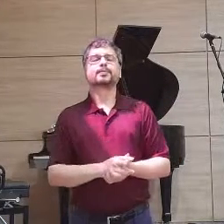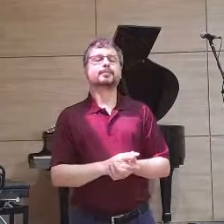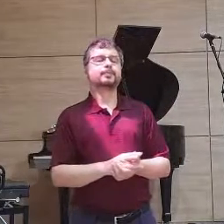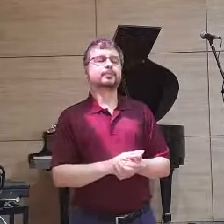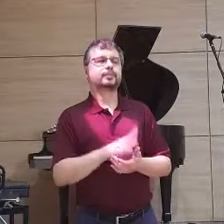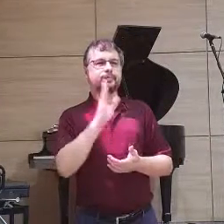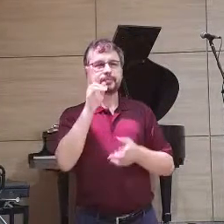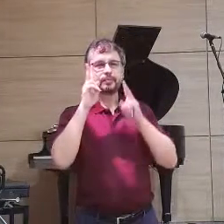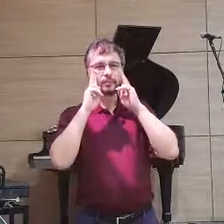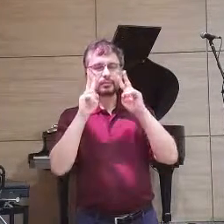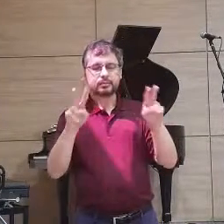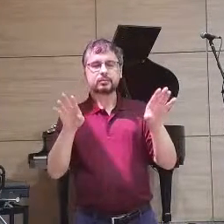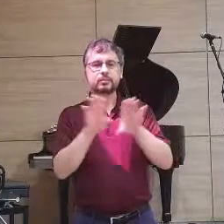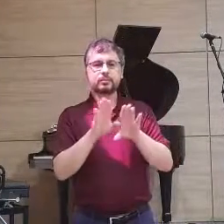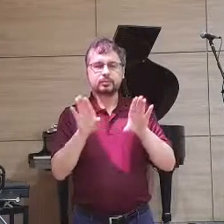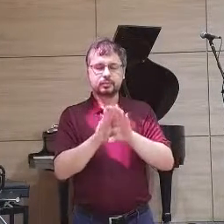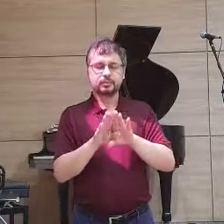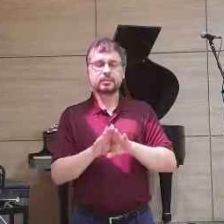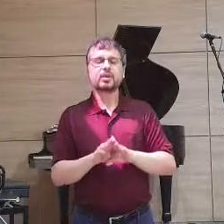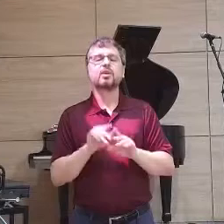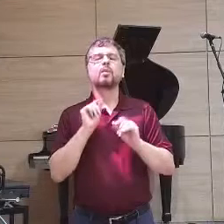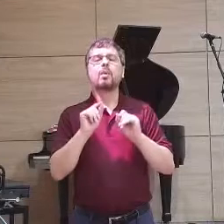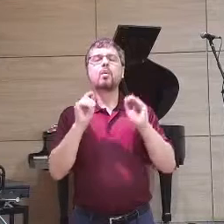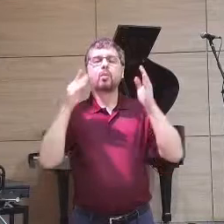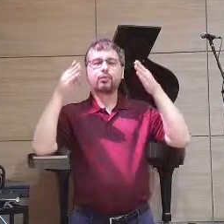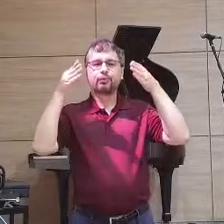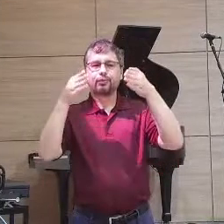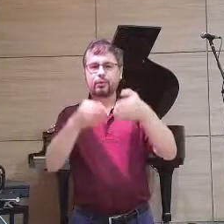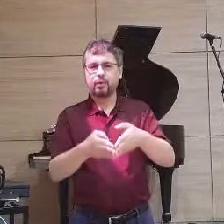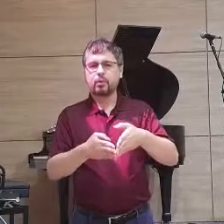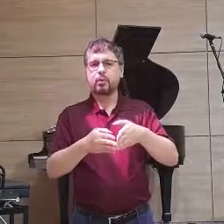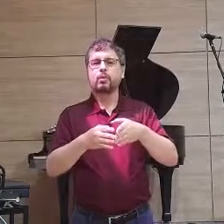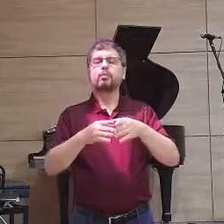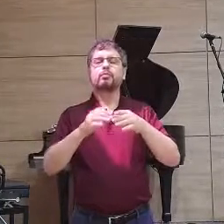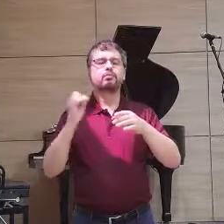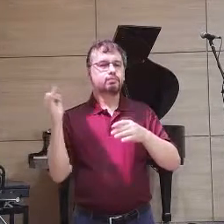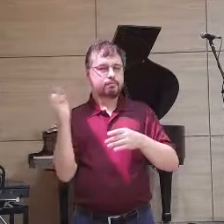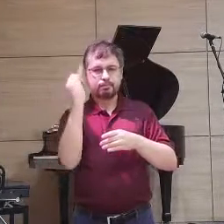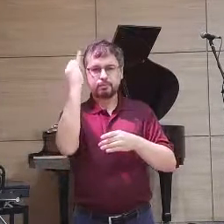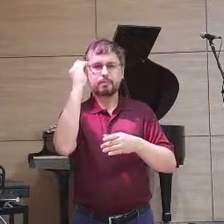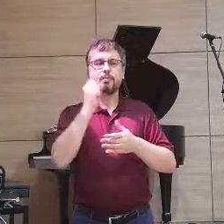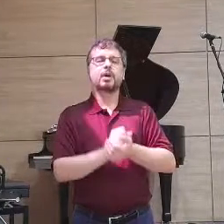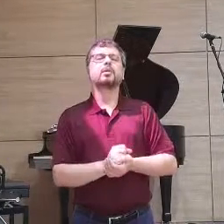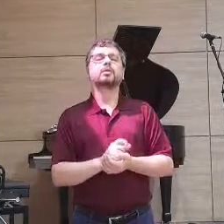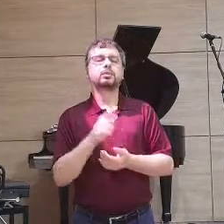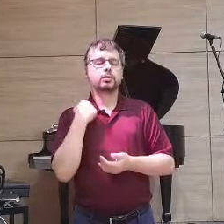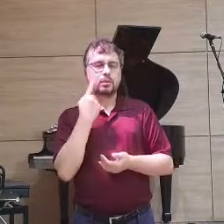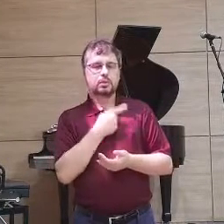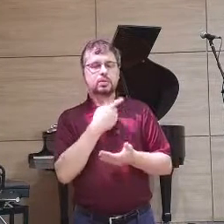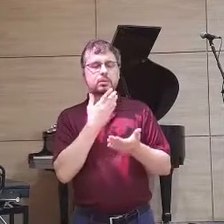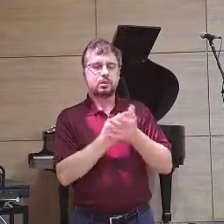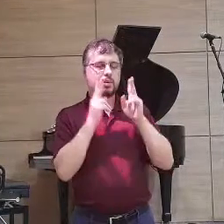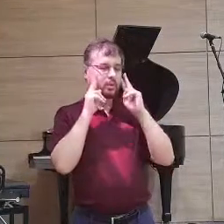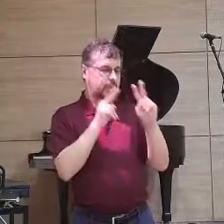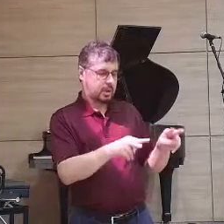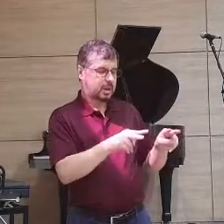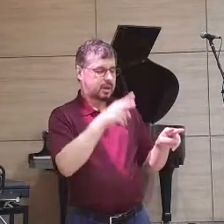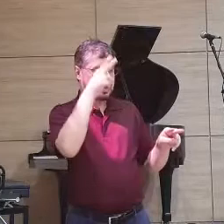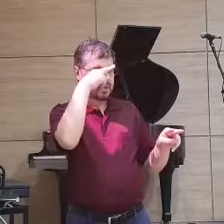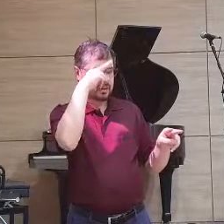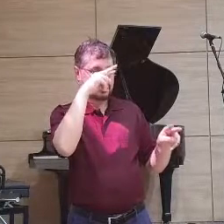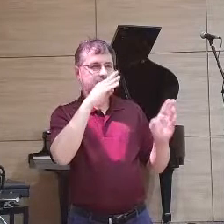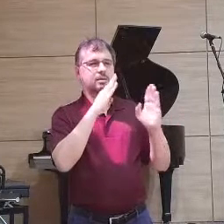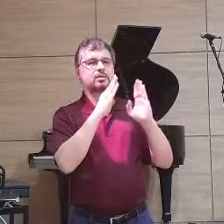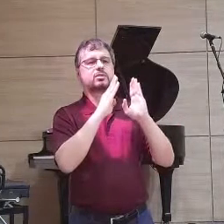passada Qual era o objetivo específico do nosso estudo que a olhar para Igreja Primitiva e